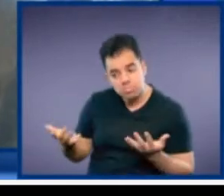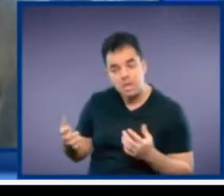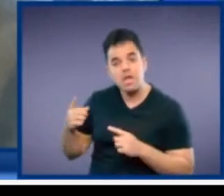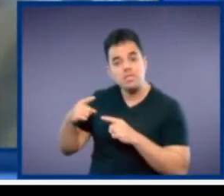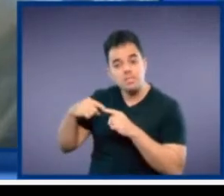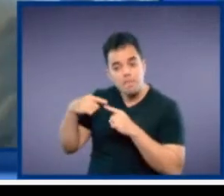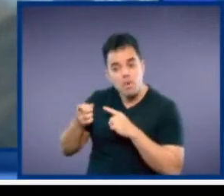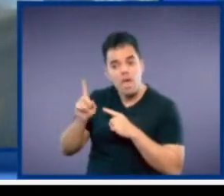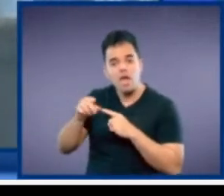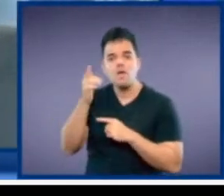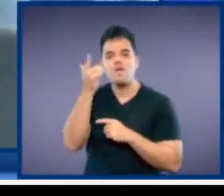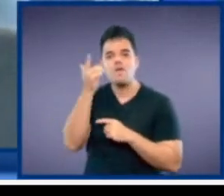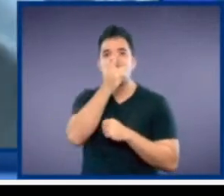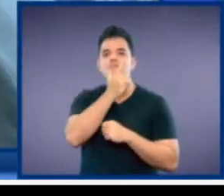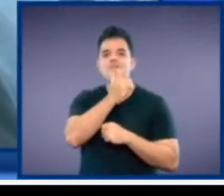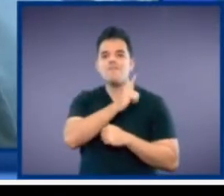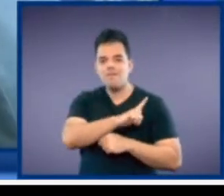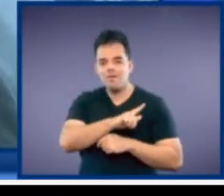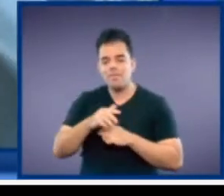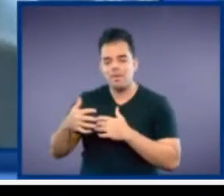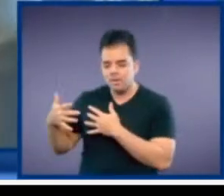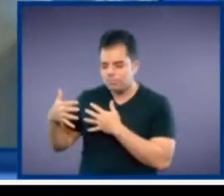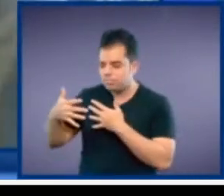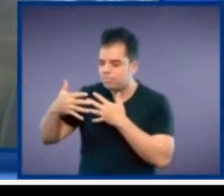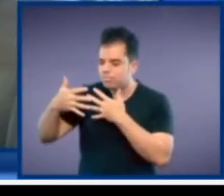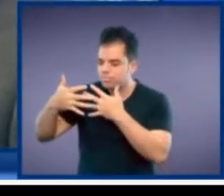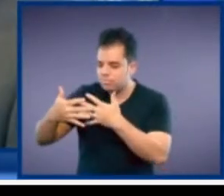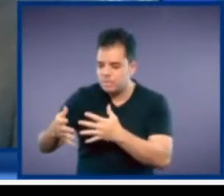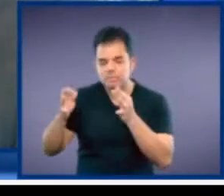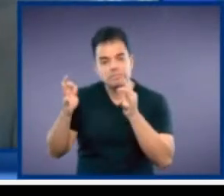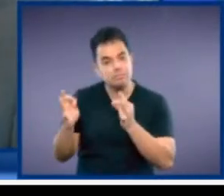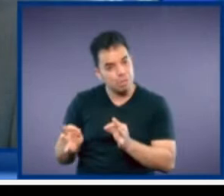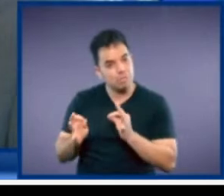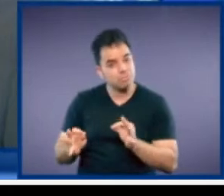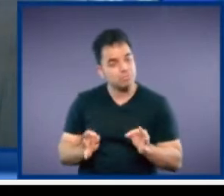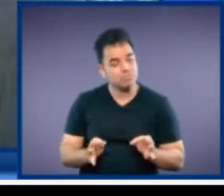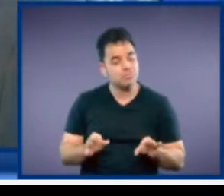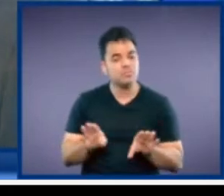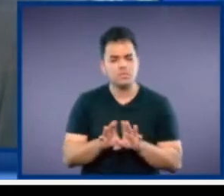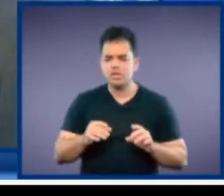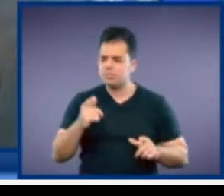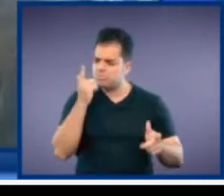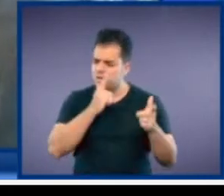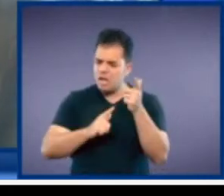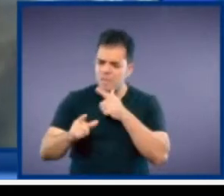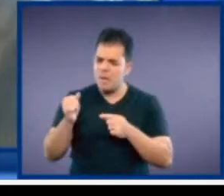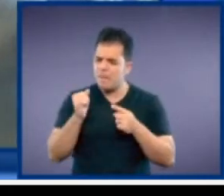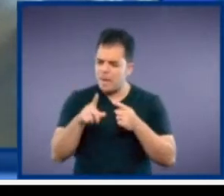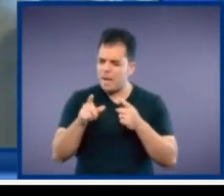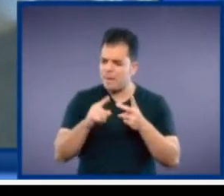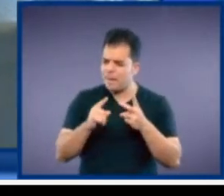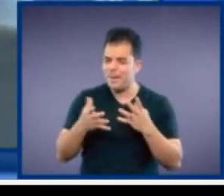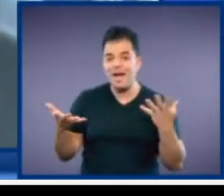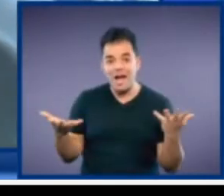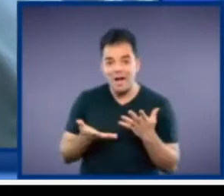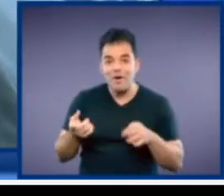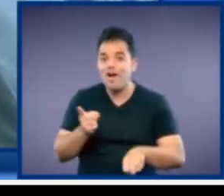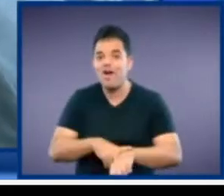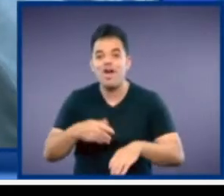conseguiram reencaminhar a questão. O bom é que tudo deu certo, estamos aqui nesse momento